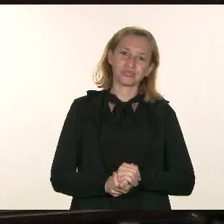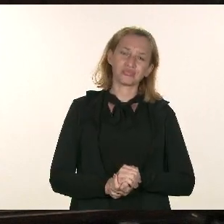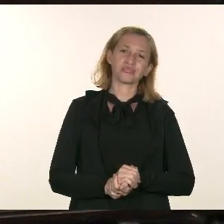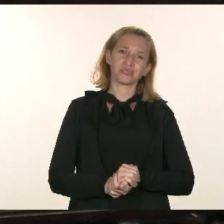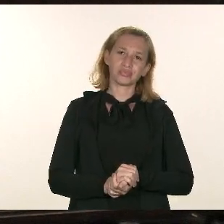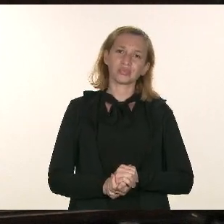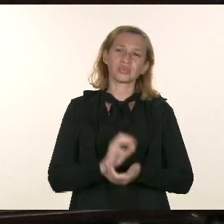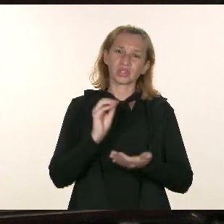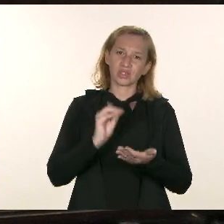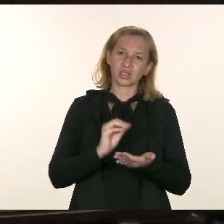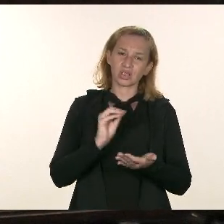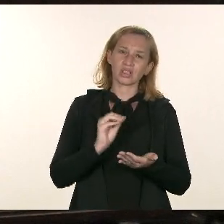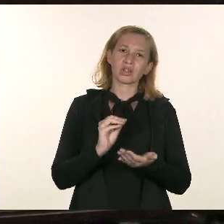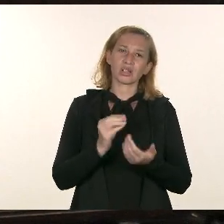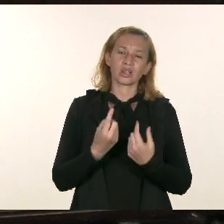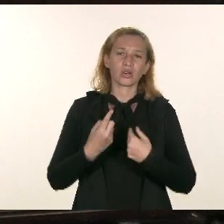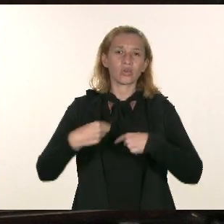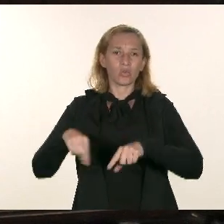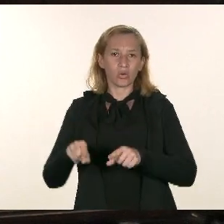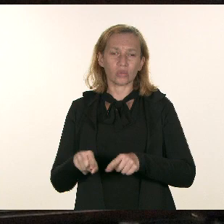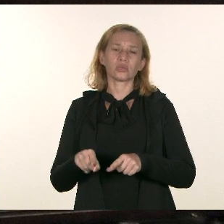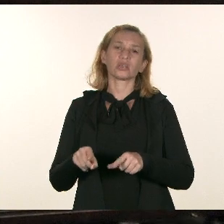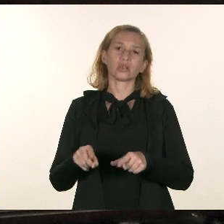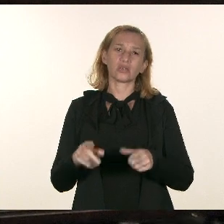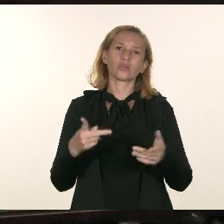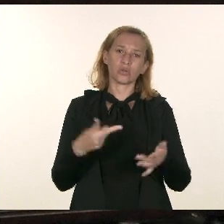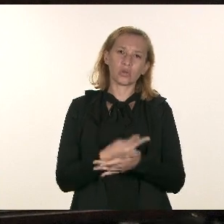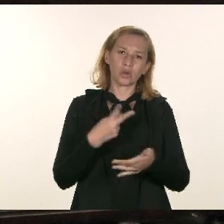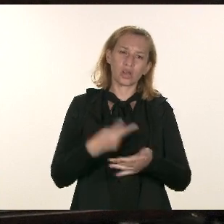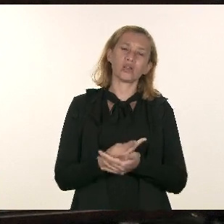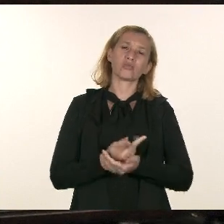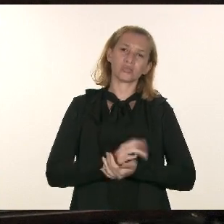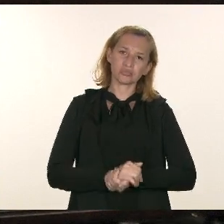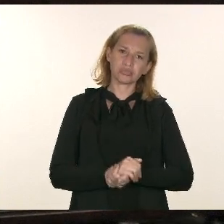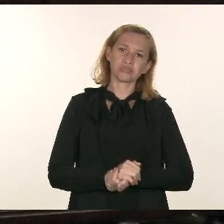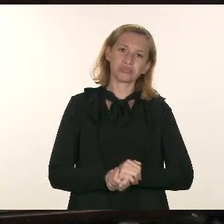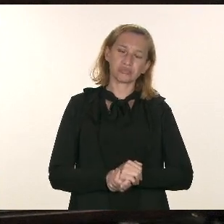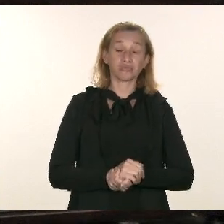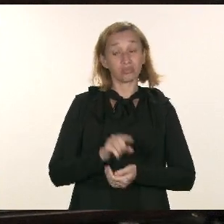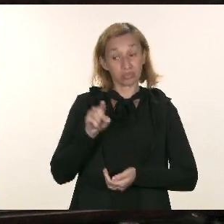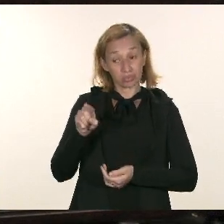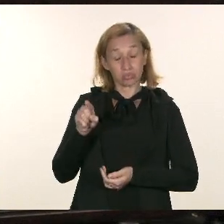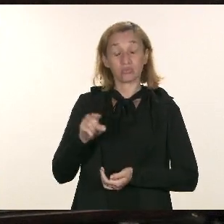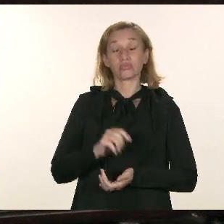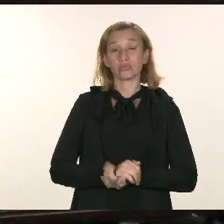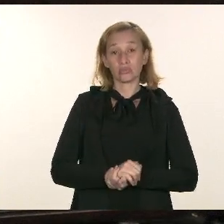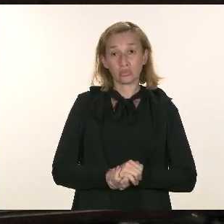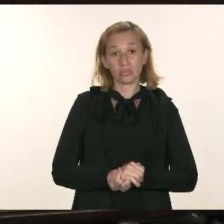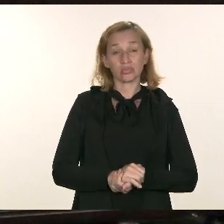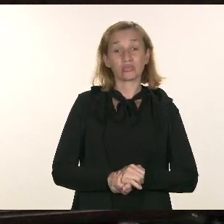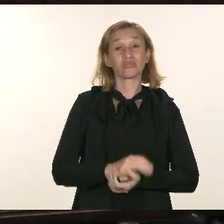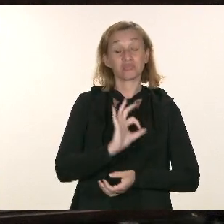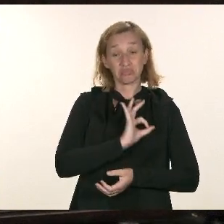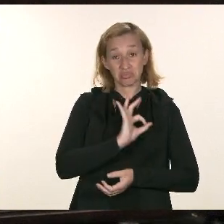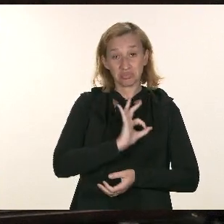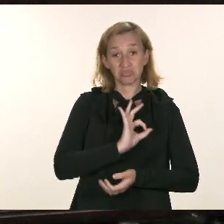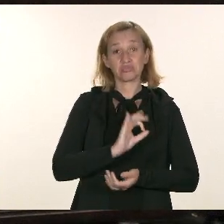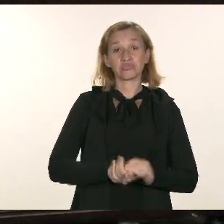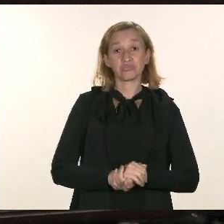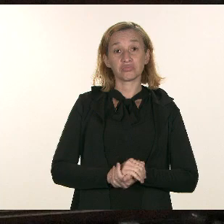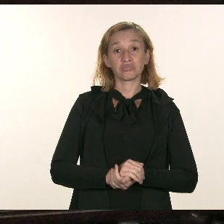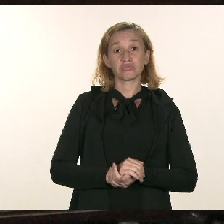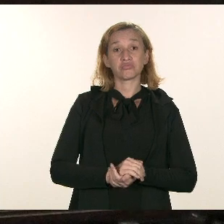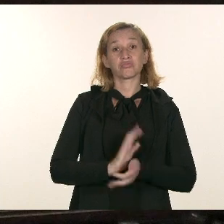as irregularidades em parcelas da cidade do Rio de Janeiro. Ali, sim, é um caso de polícia, é um caso de